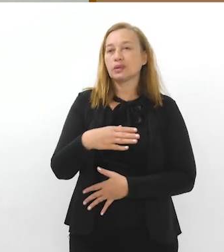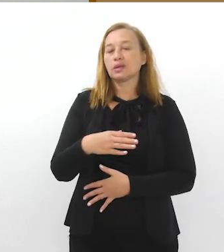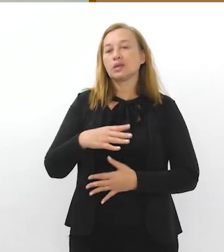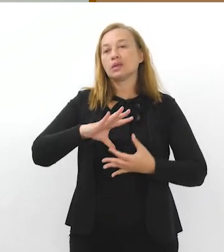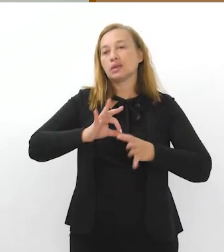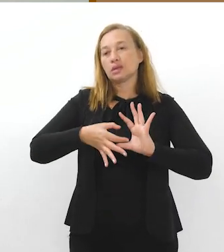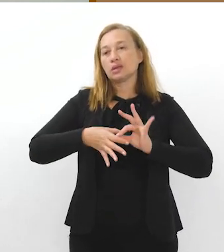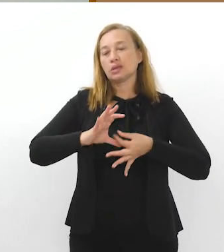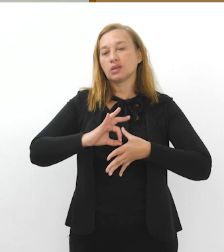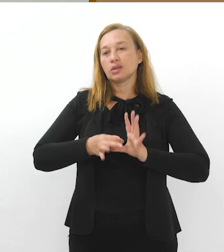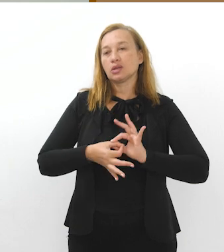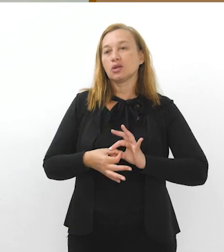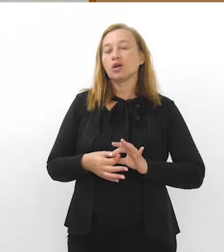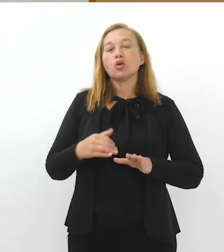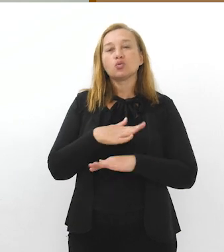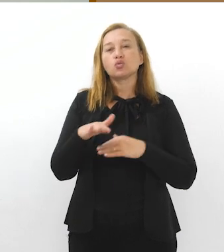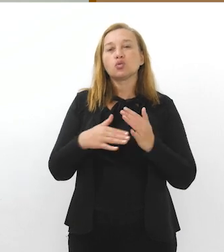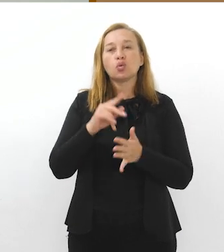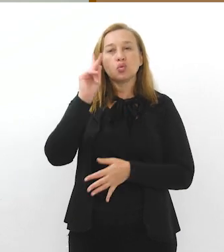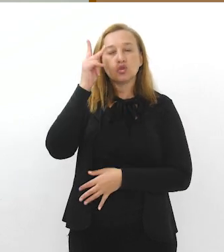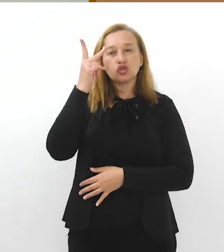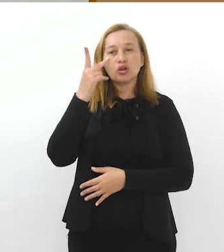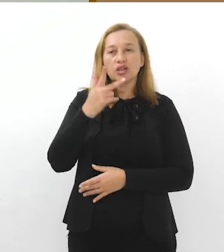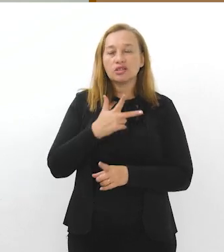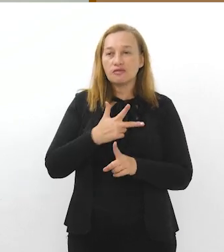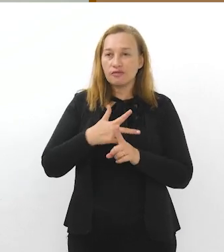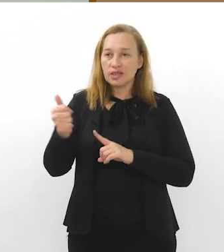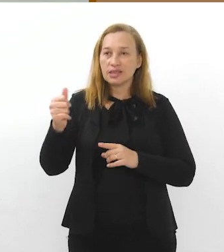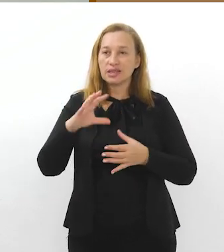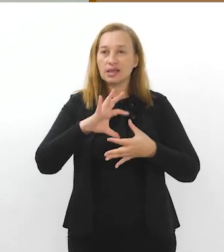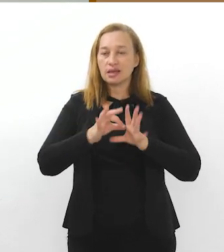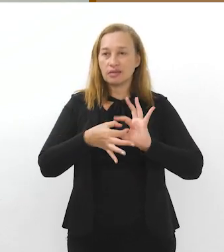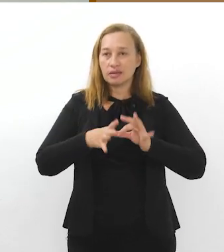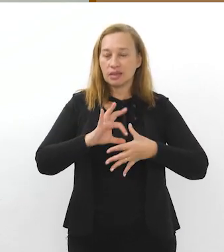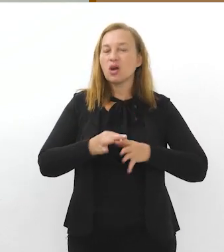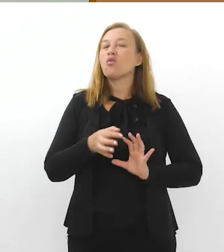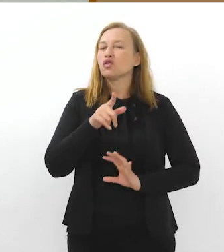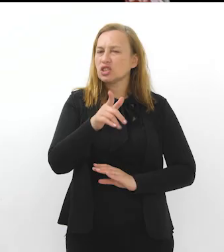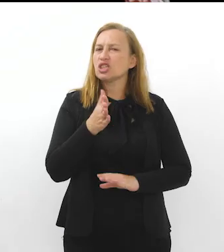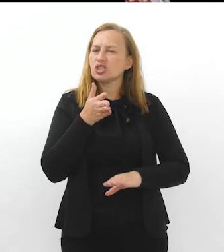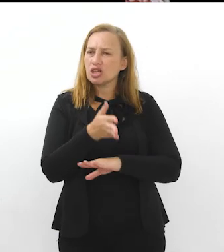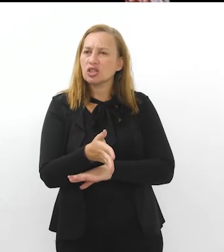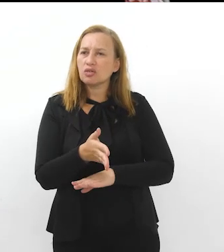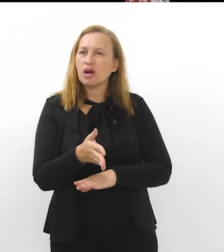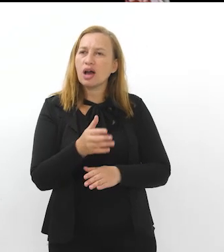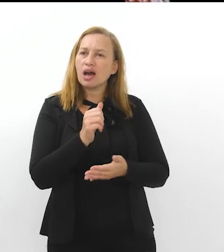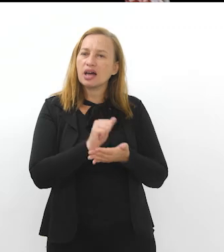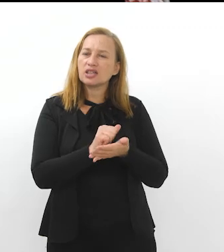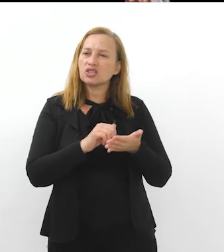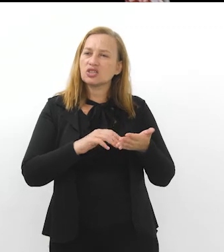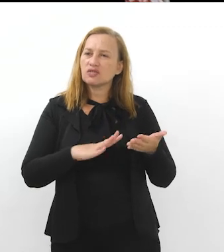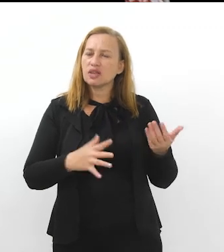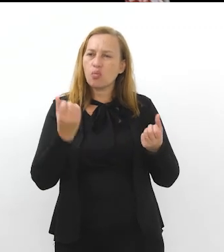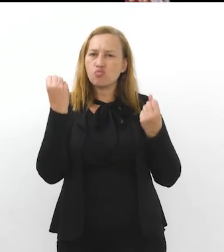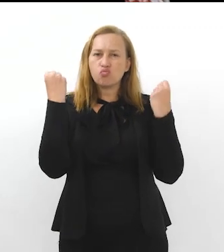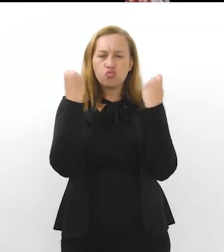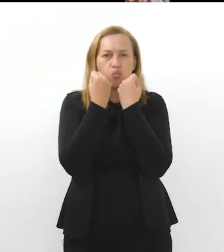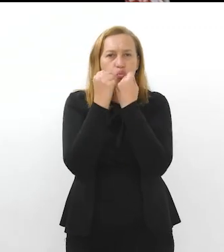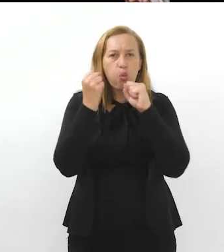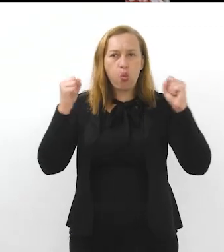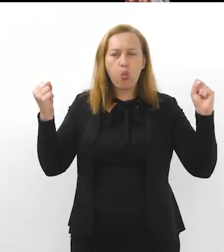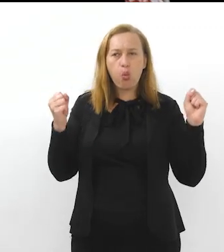aquarelas, contando toda a história do sonho dele vencer a Paralimpíada. Você chegou a fazer alguma atividade física,